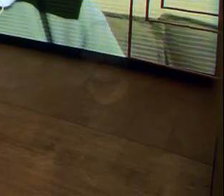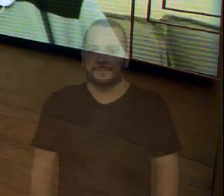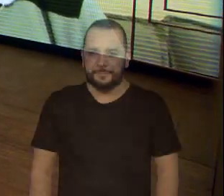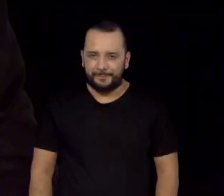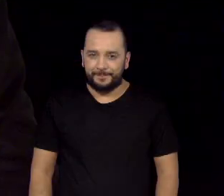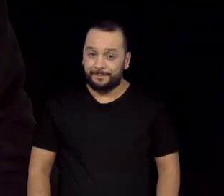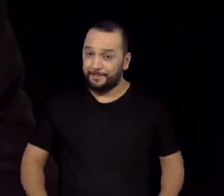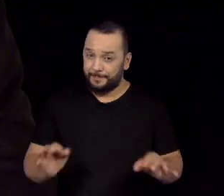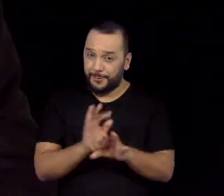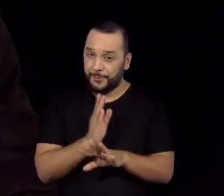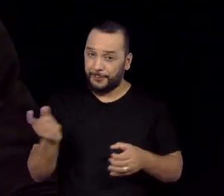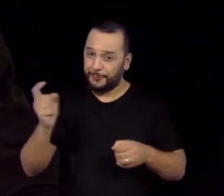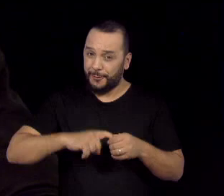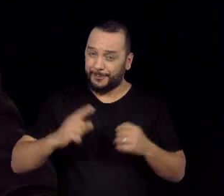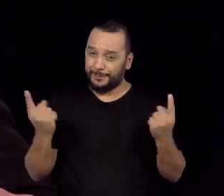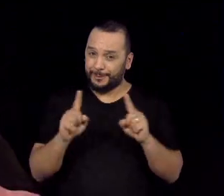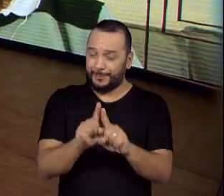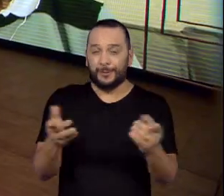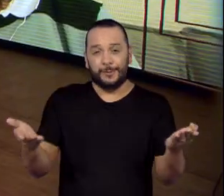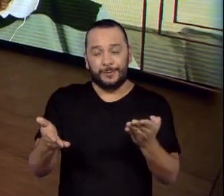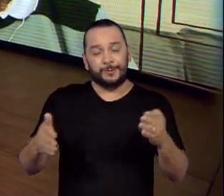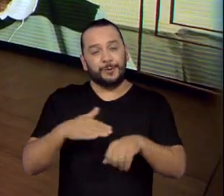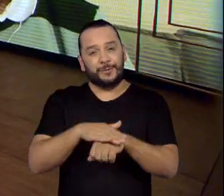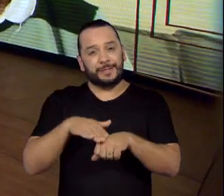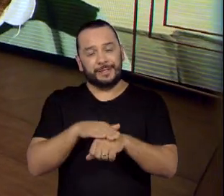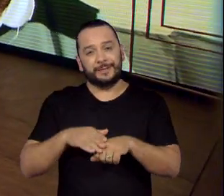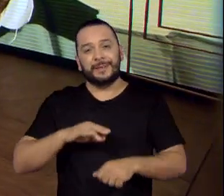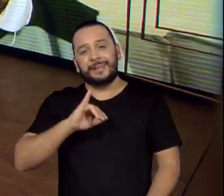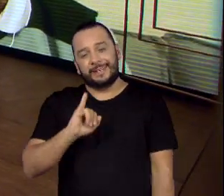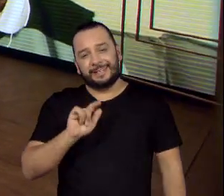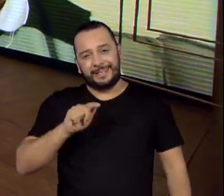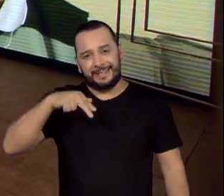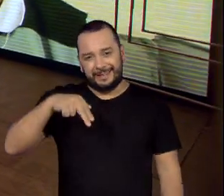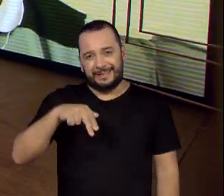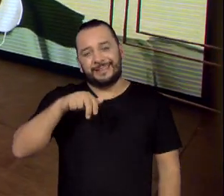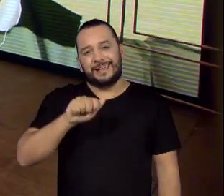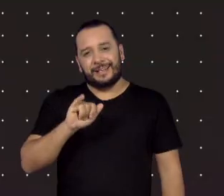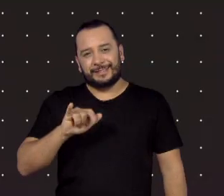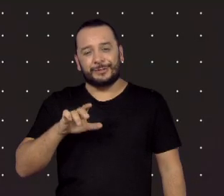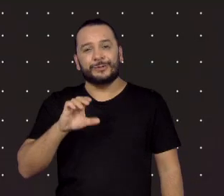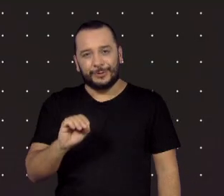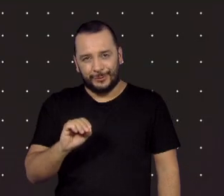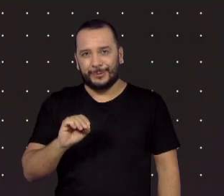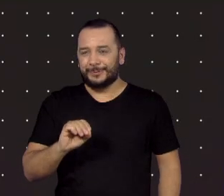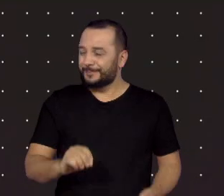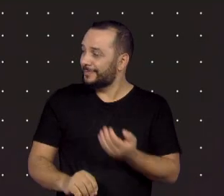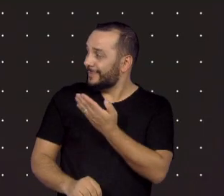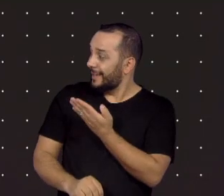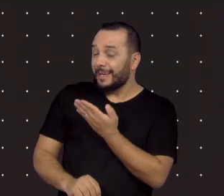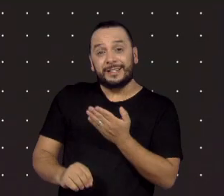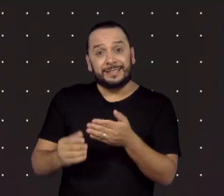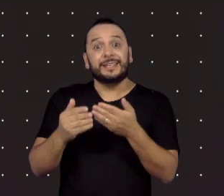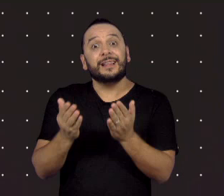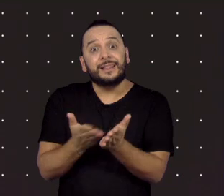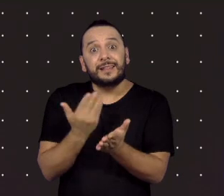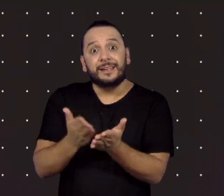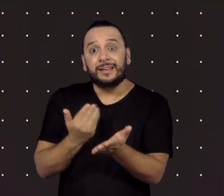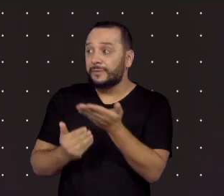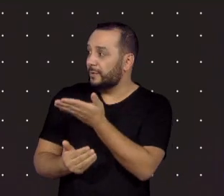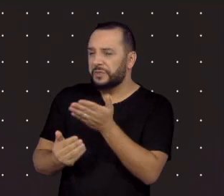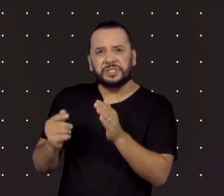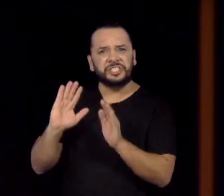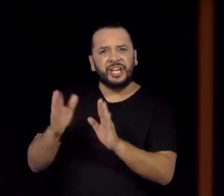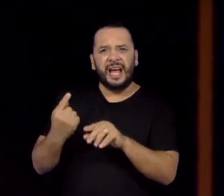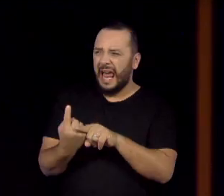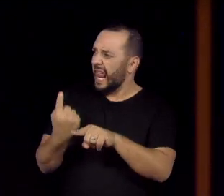Pronto, estamos de volta com Persona, hoje conversando com Inácio de Loyola Brandão. Esse livro que você escreveu hoje é considerado profético e